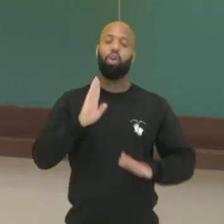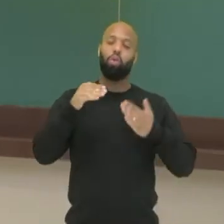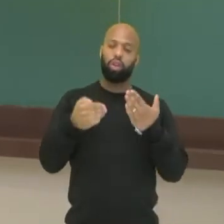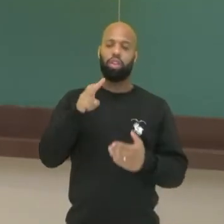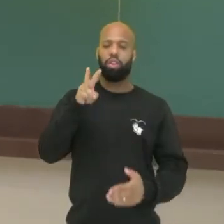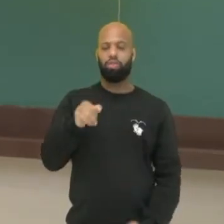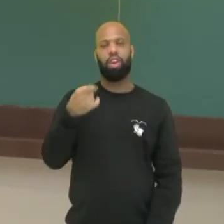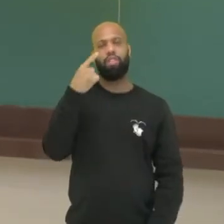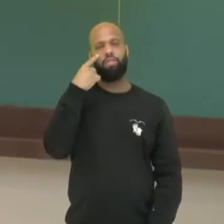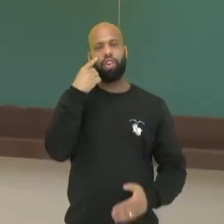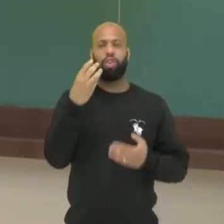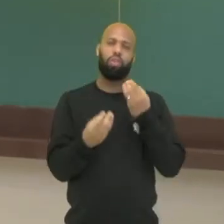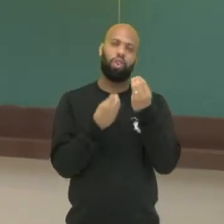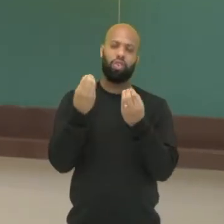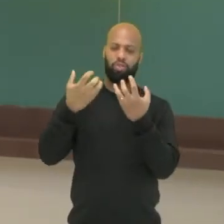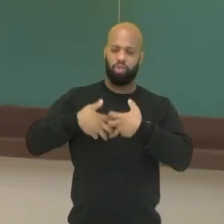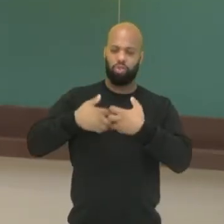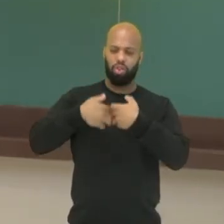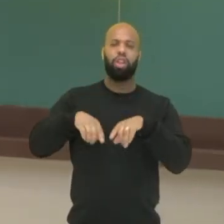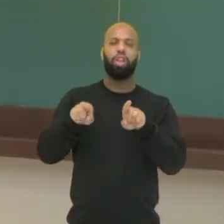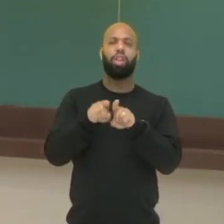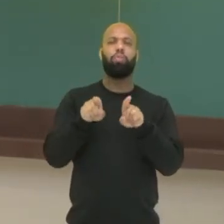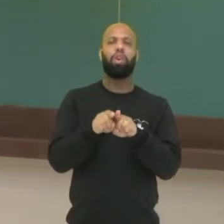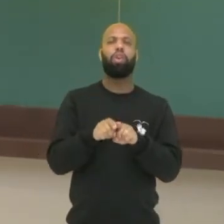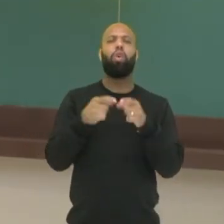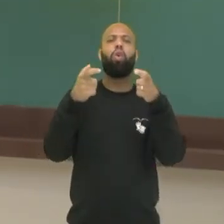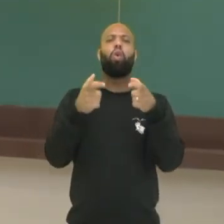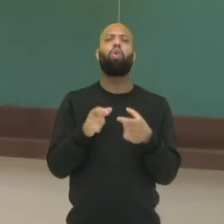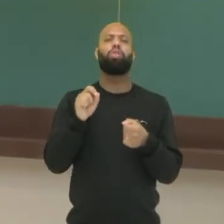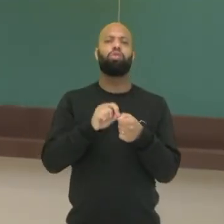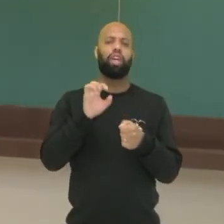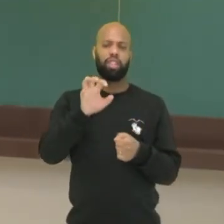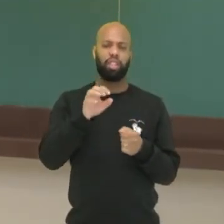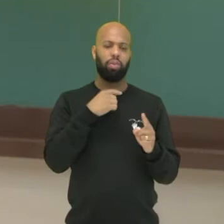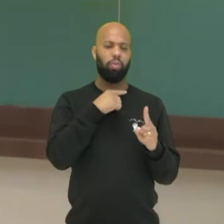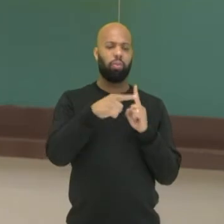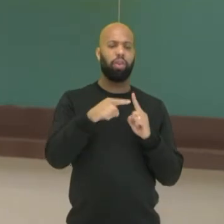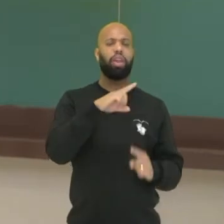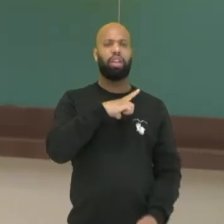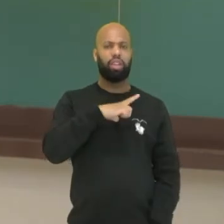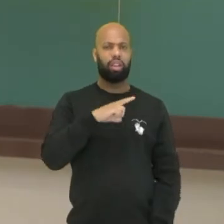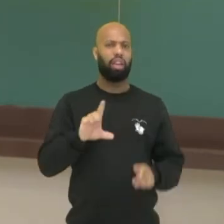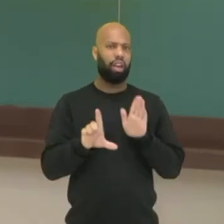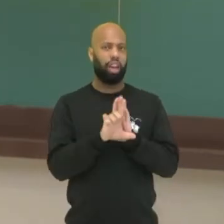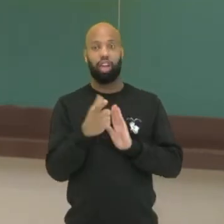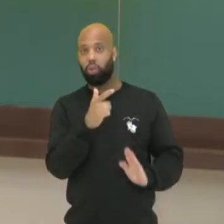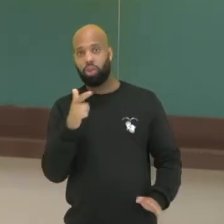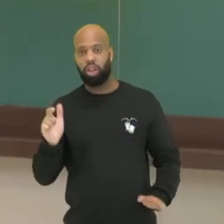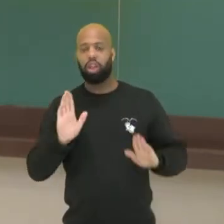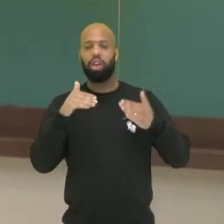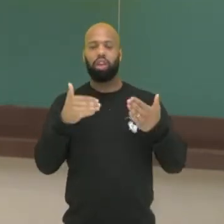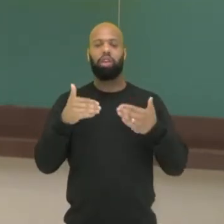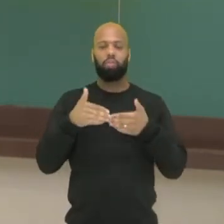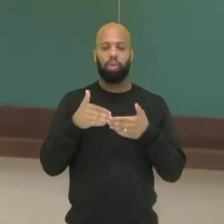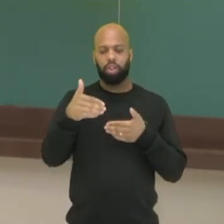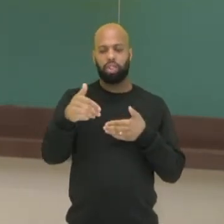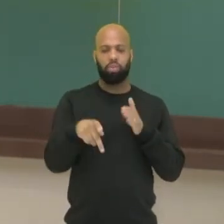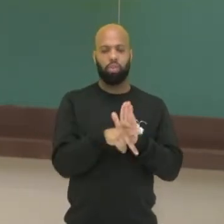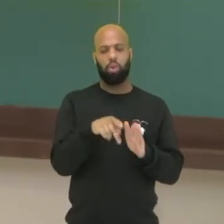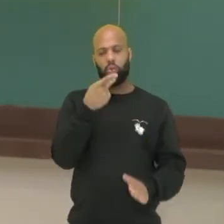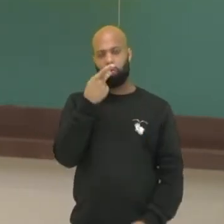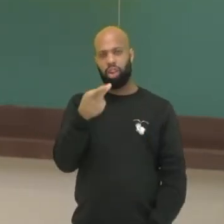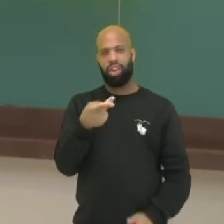como que funciona, que órgão que faz essa proibição, se está na lei, não está. Mas partindo dessa ideia que eu